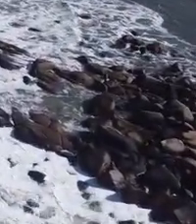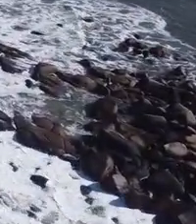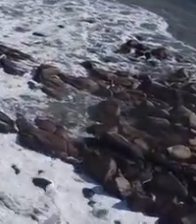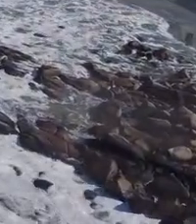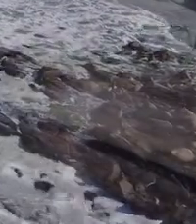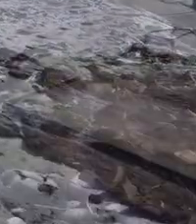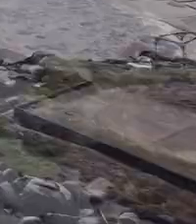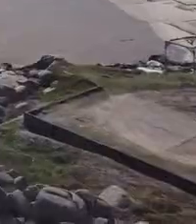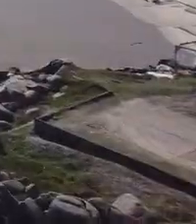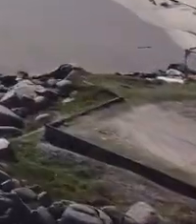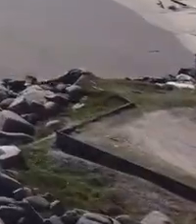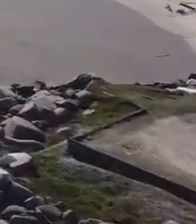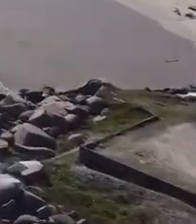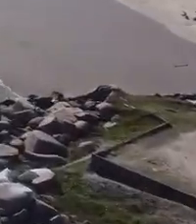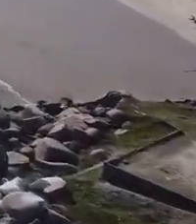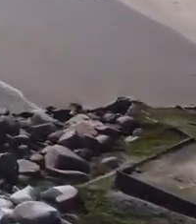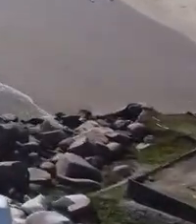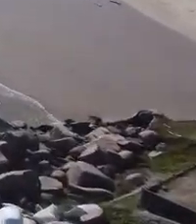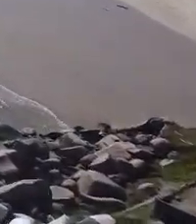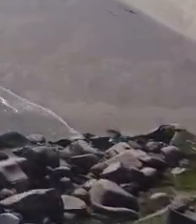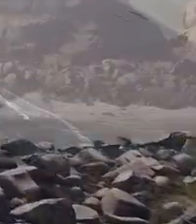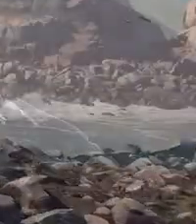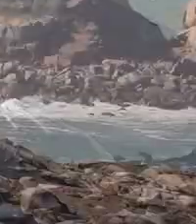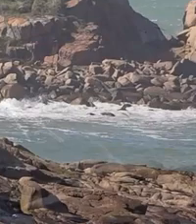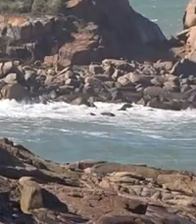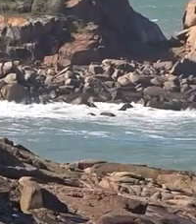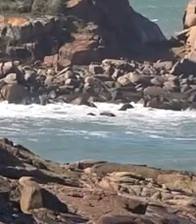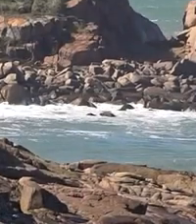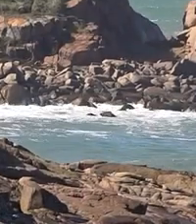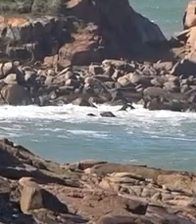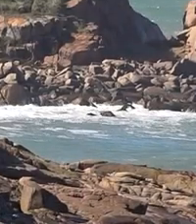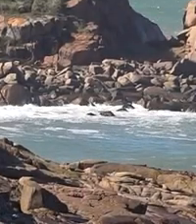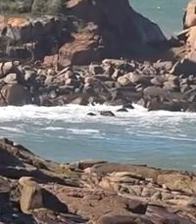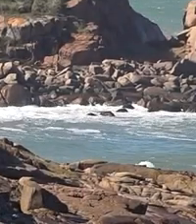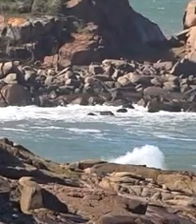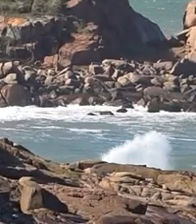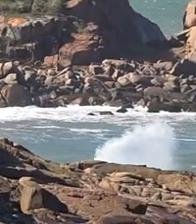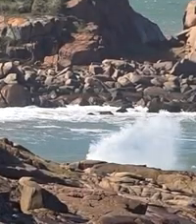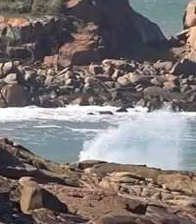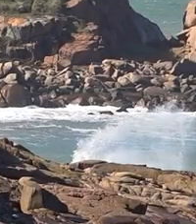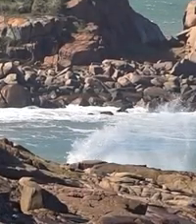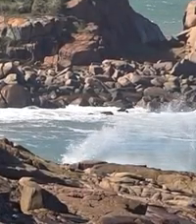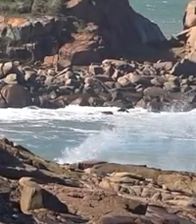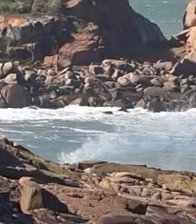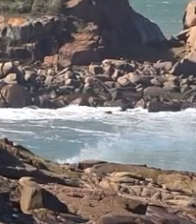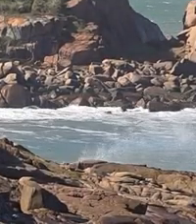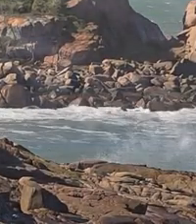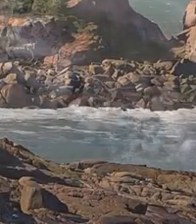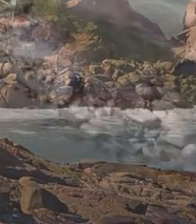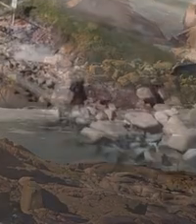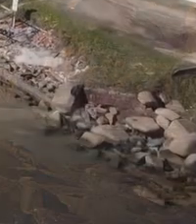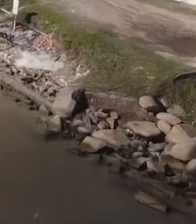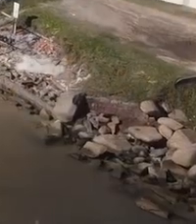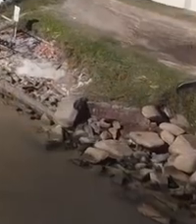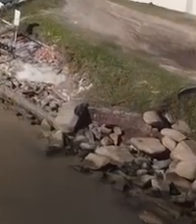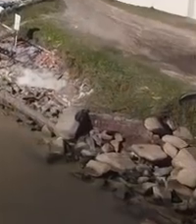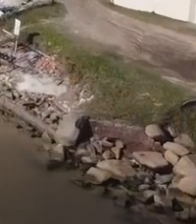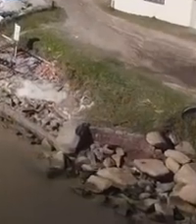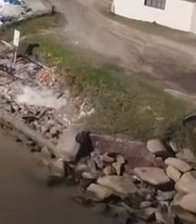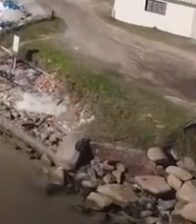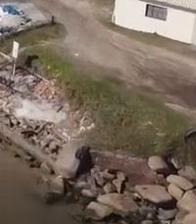e vários representantes da comunidade de Laguna vem se manifestando contra alegando que a resex pode